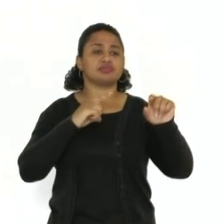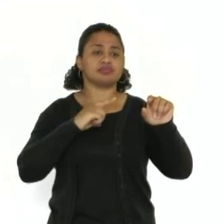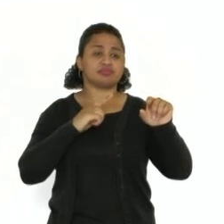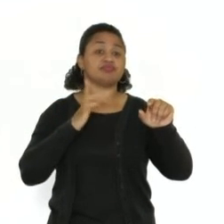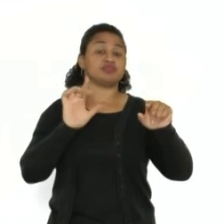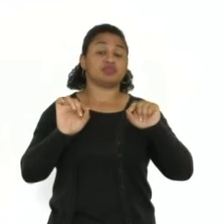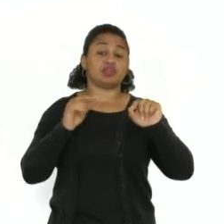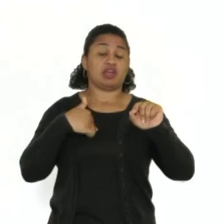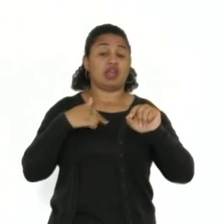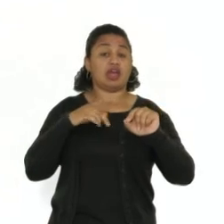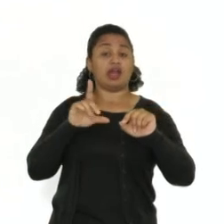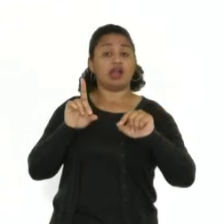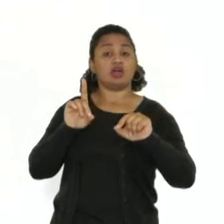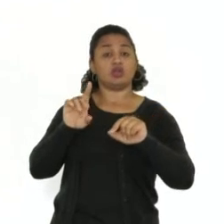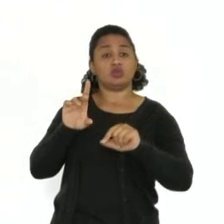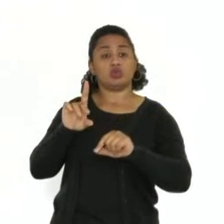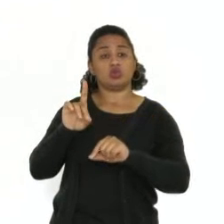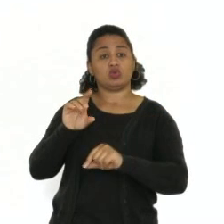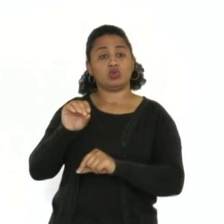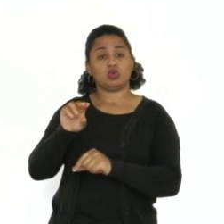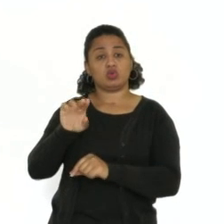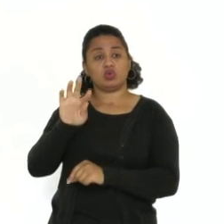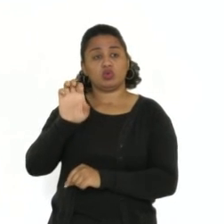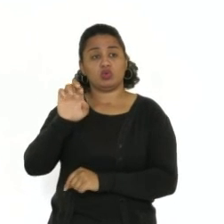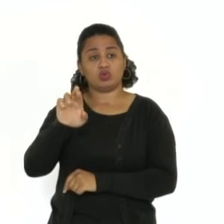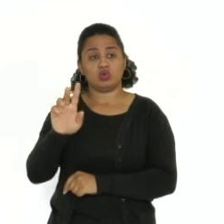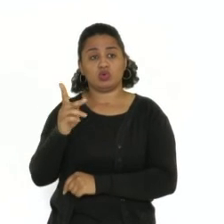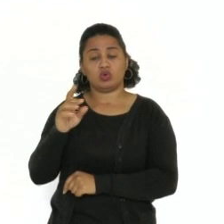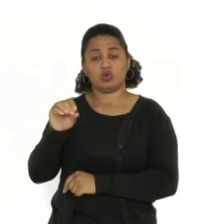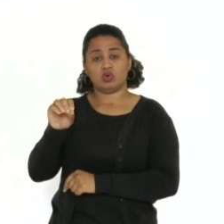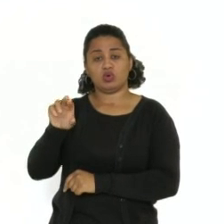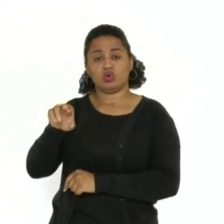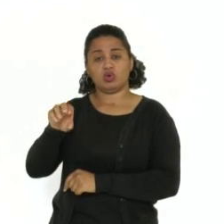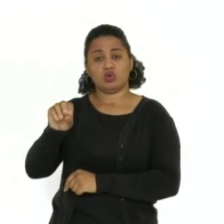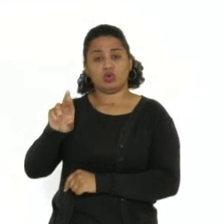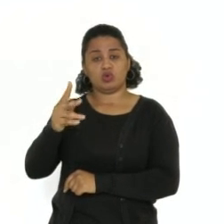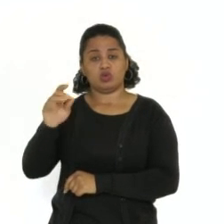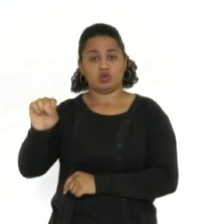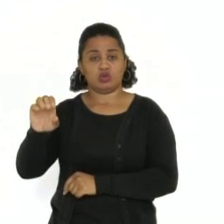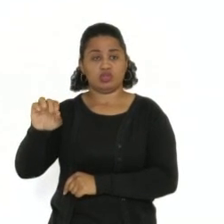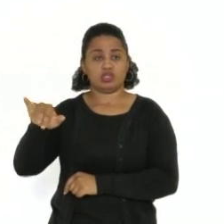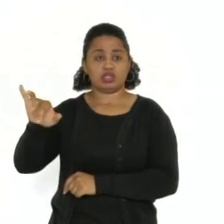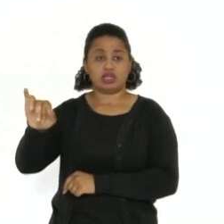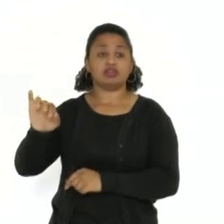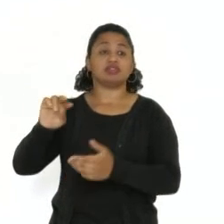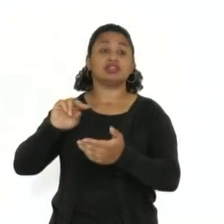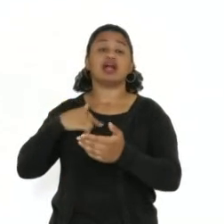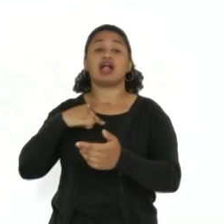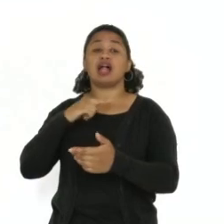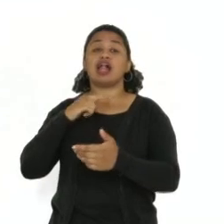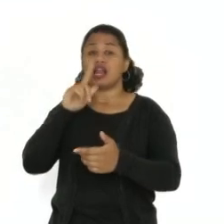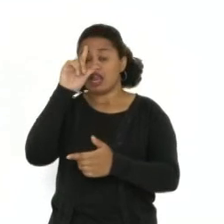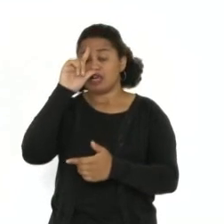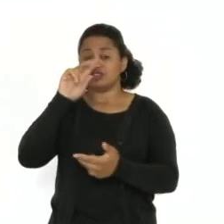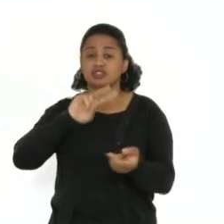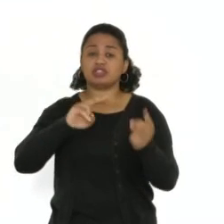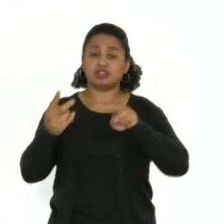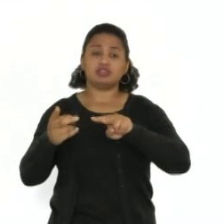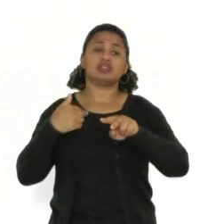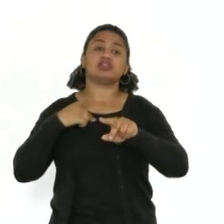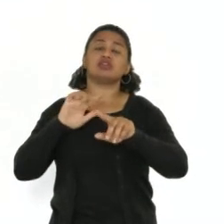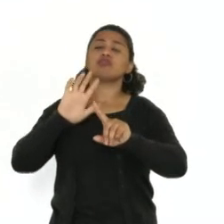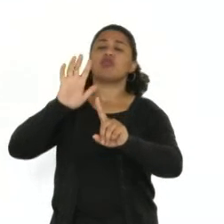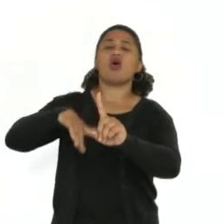a expressão destacada, doutor honoris causa, significa em latim, por causa de honra. E é